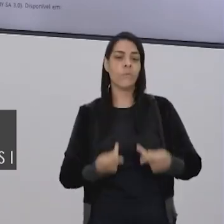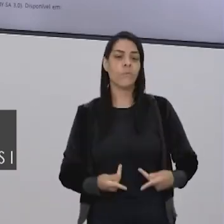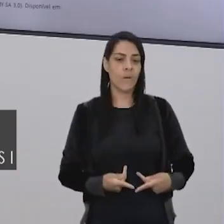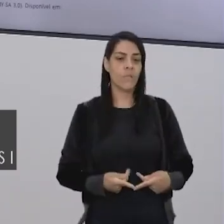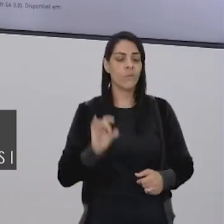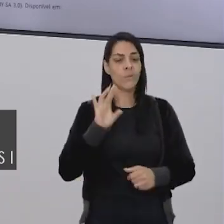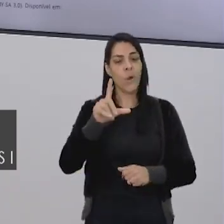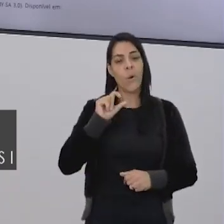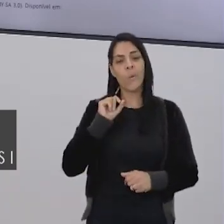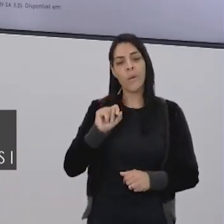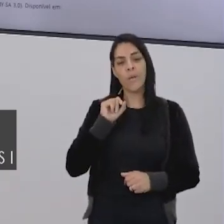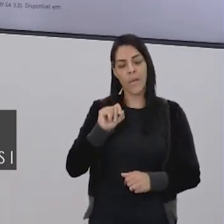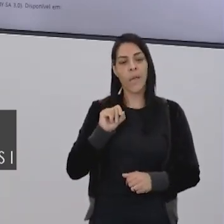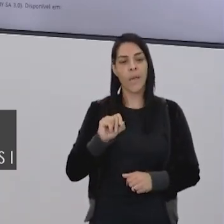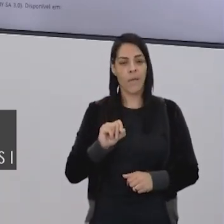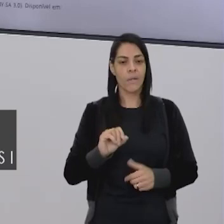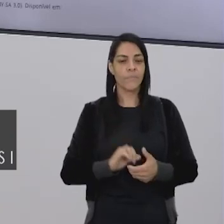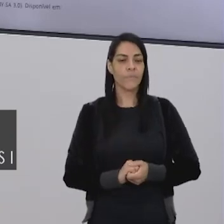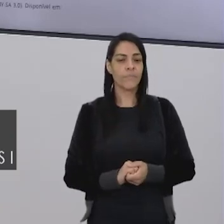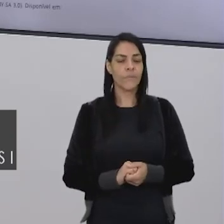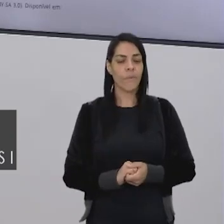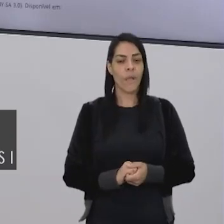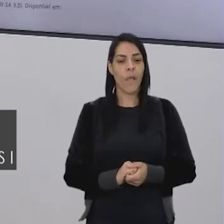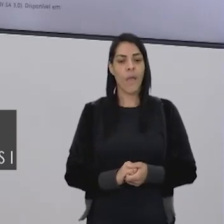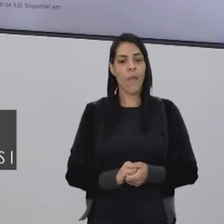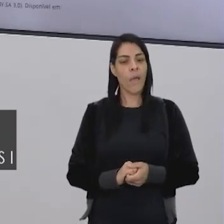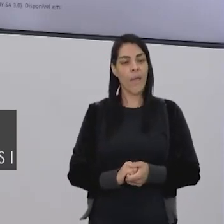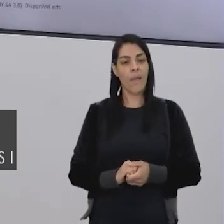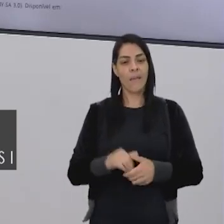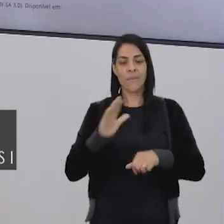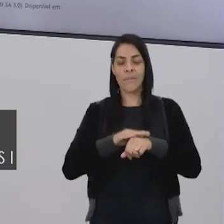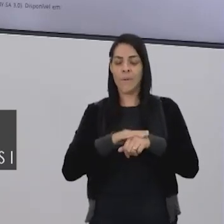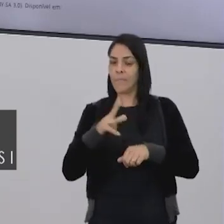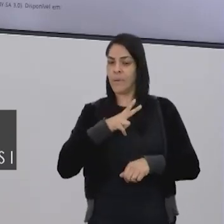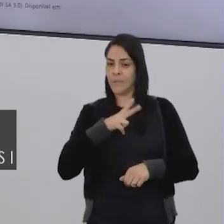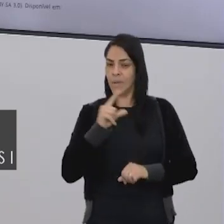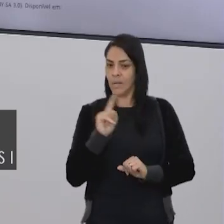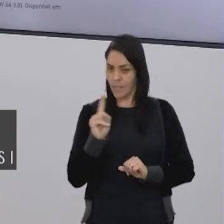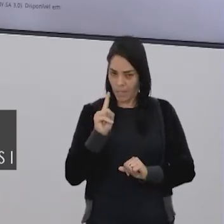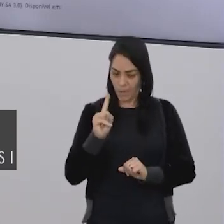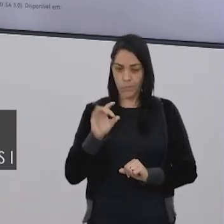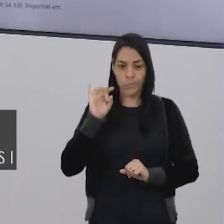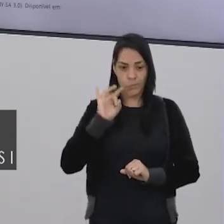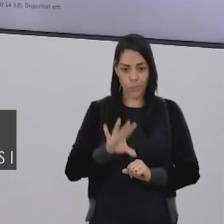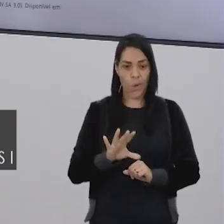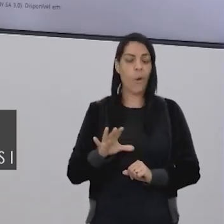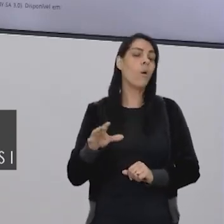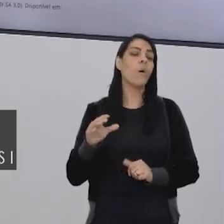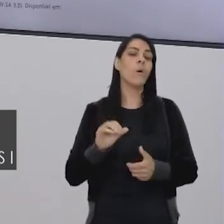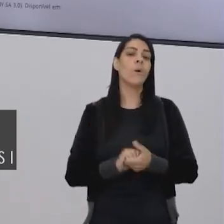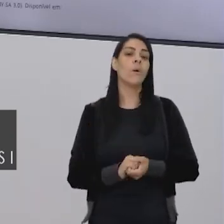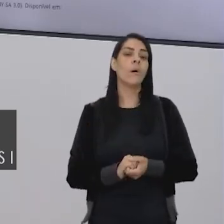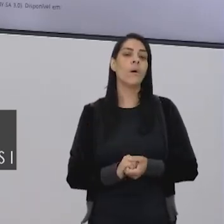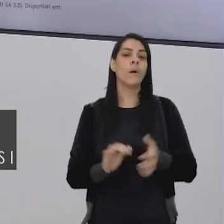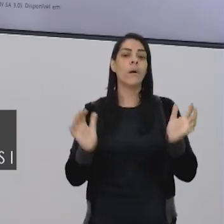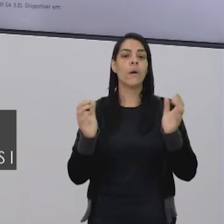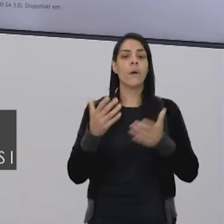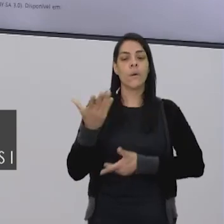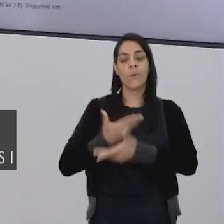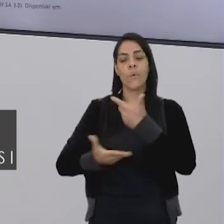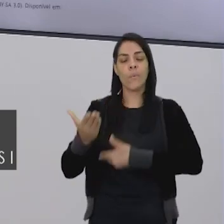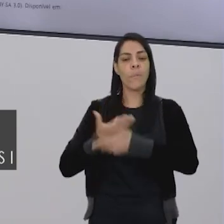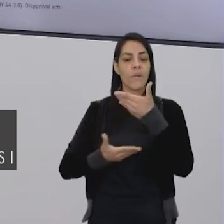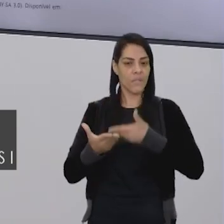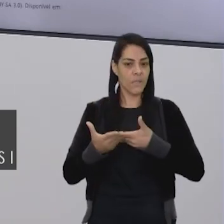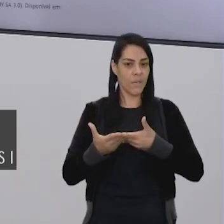só que essas invenções humanas elas não servem individualmente. Não, são invenções humanas que são